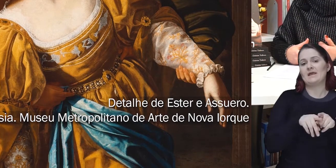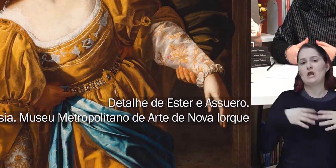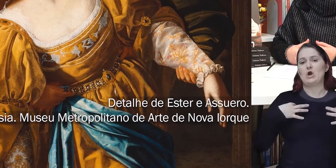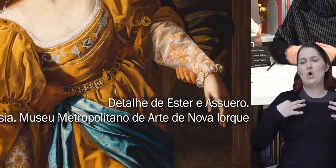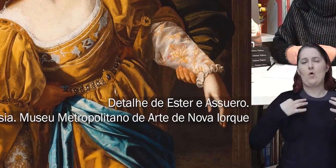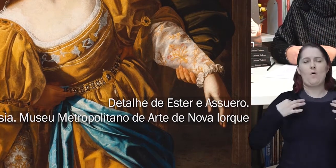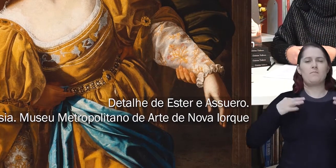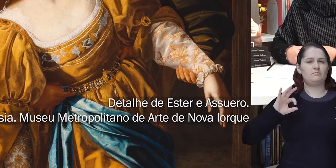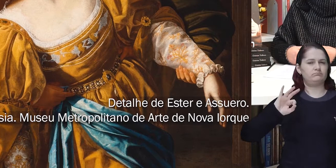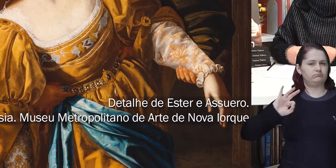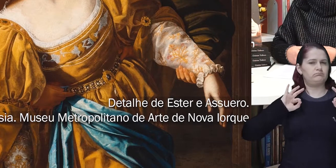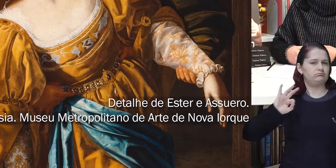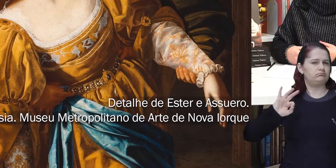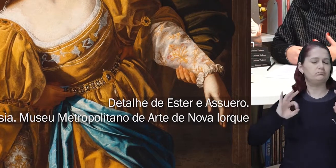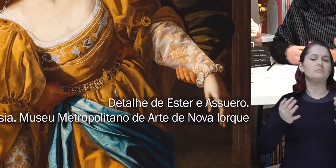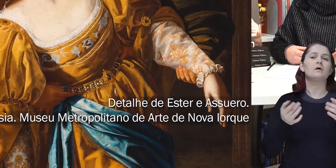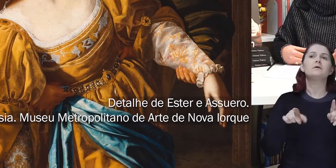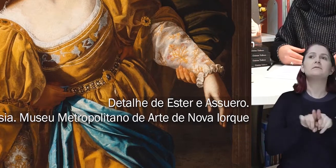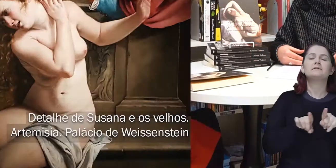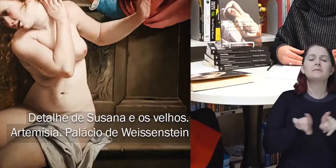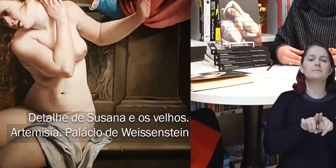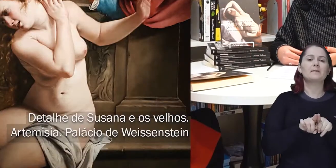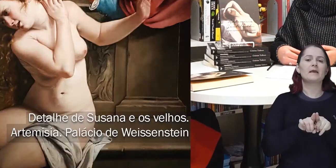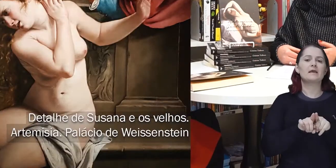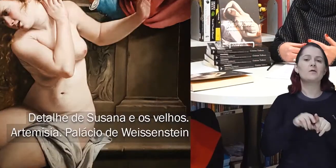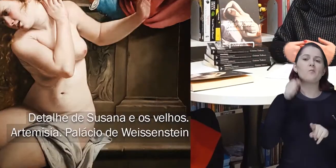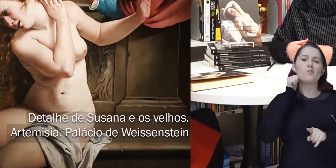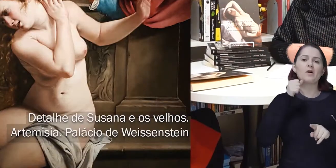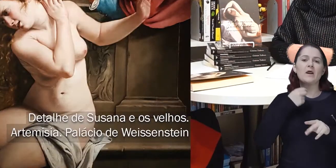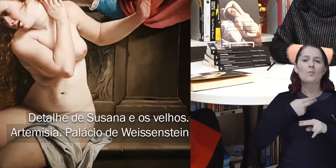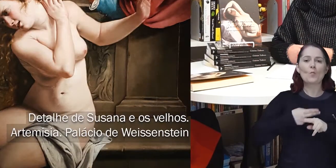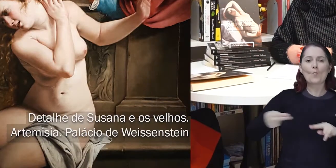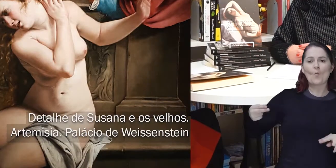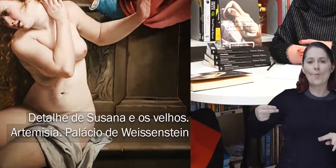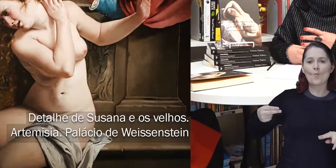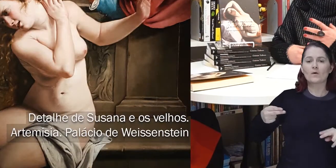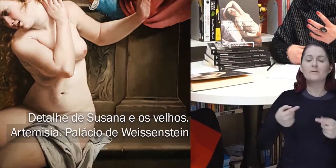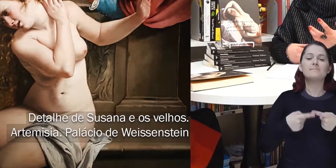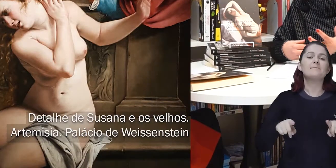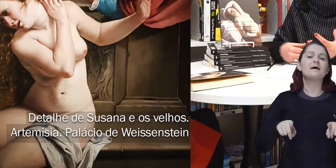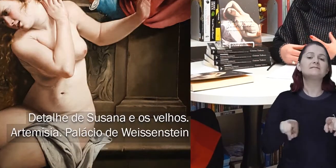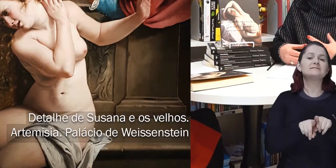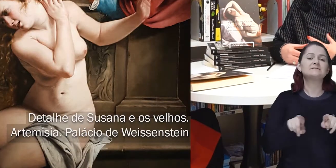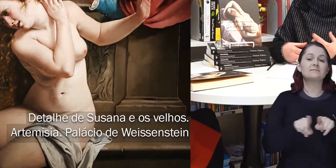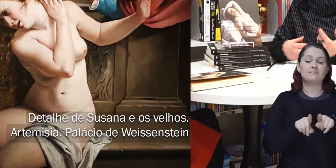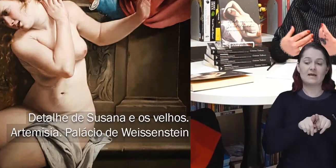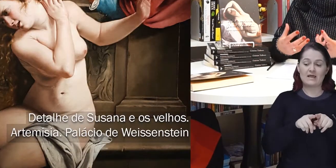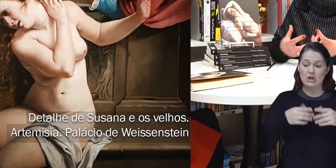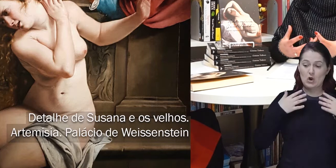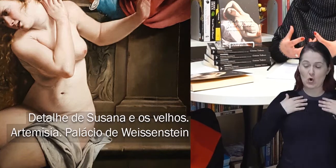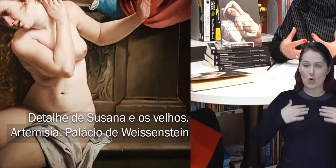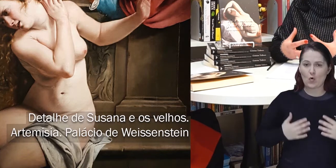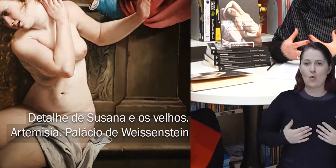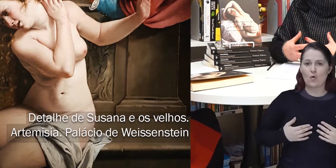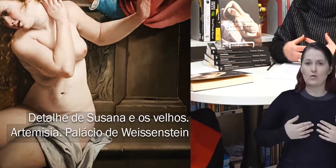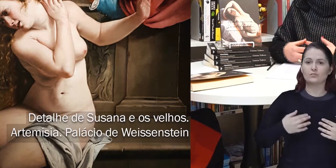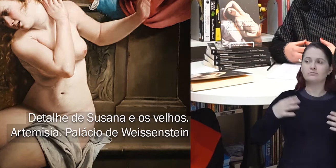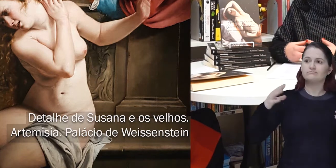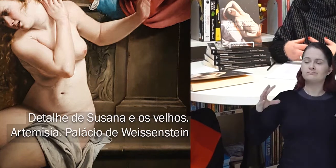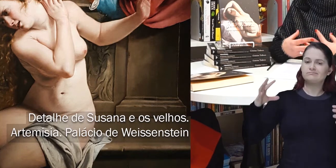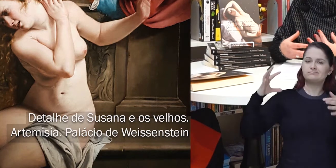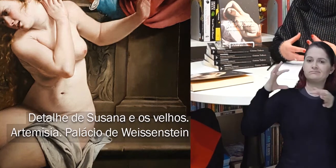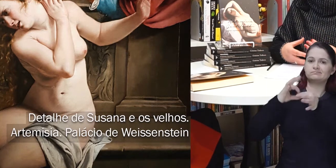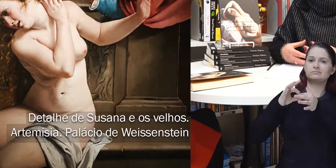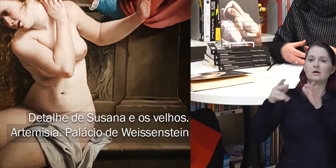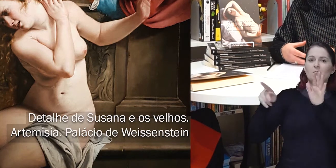em que a própria Artemisia viveu, ou então figuras femininas desnudadas, mas com um elemento que liga esses corpos,